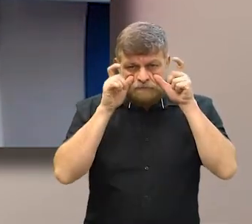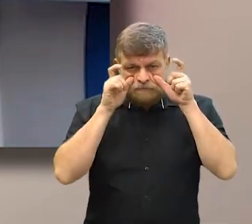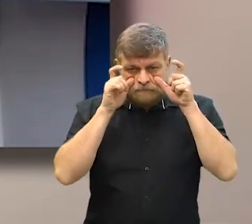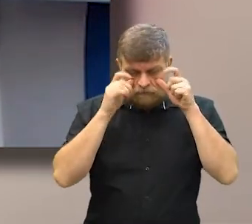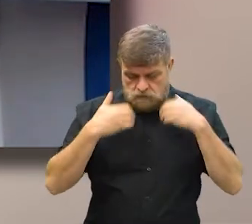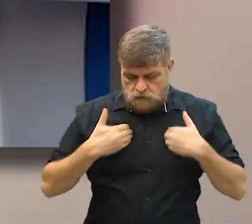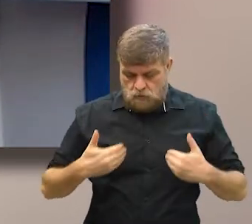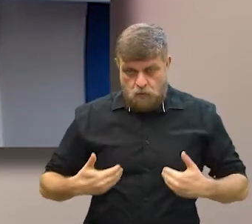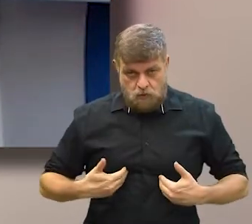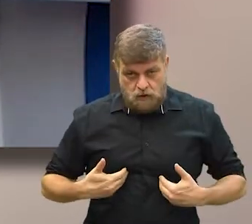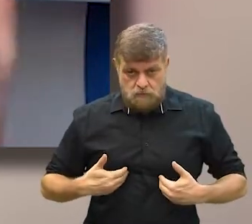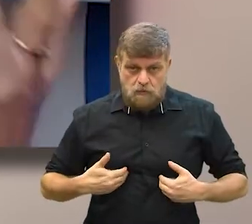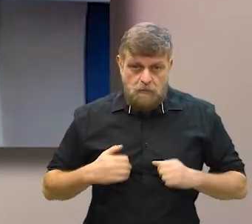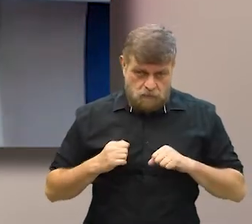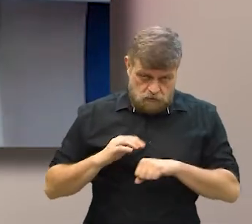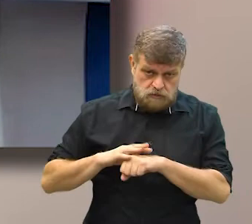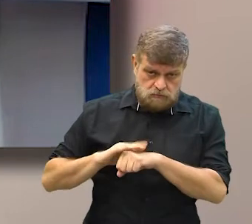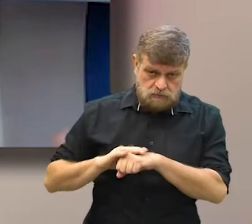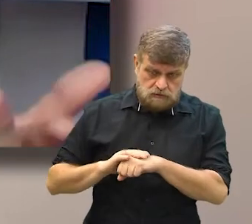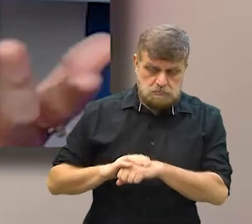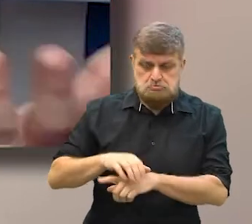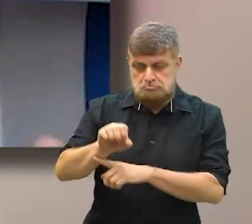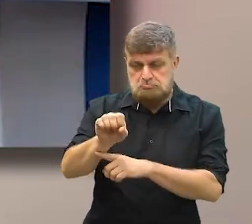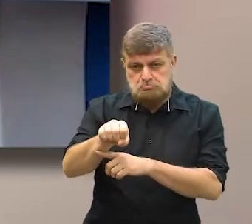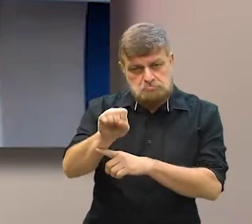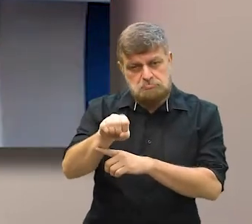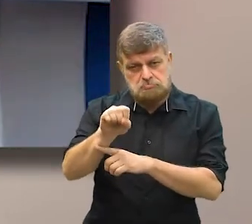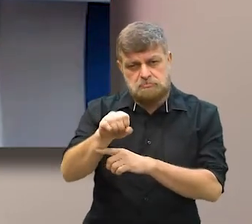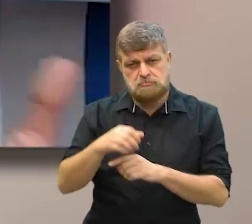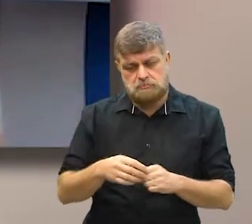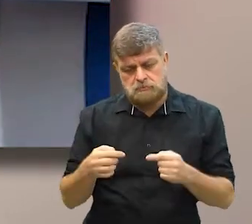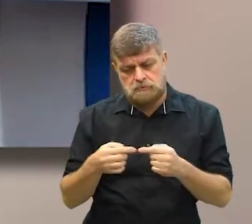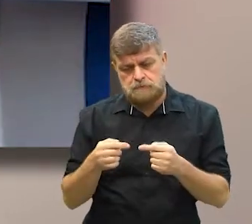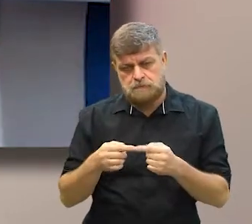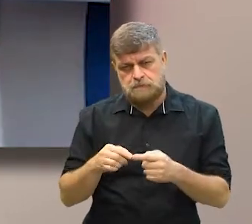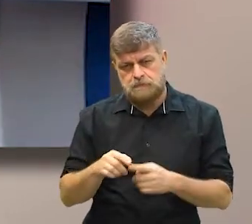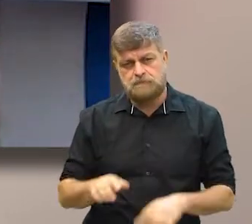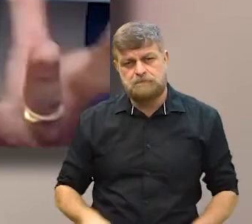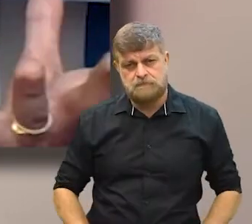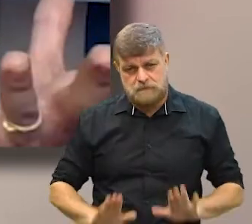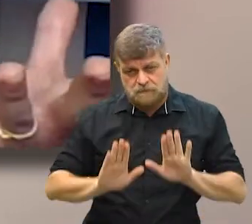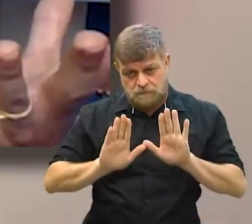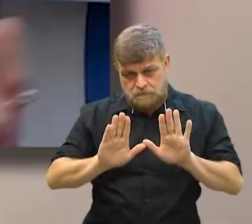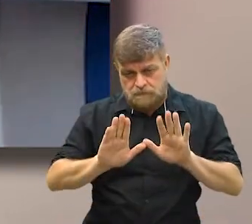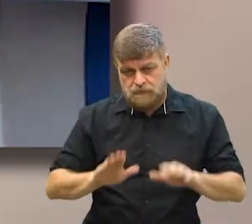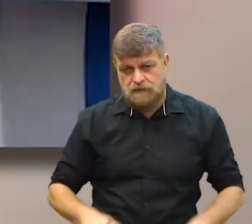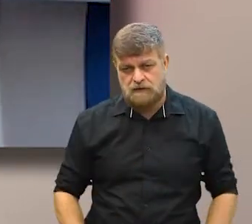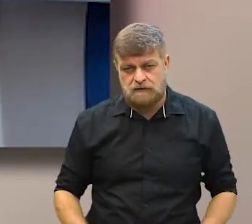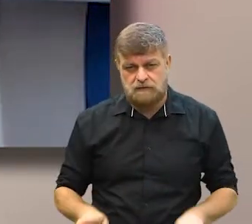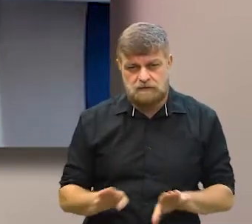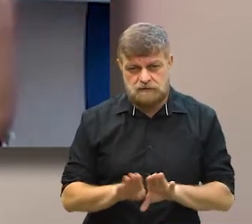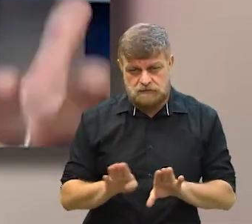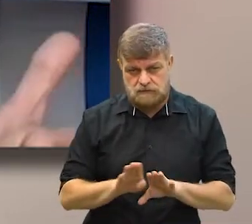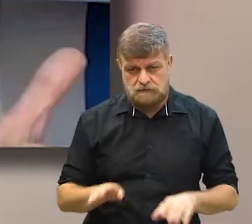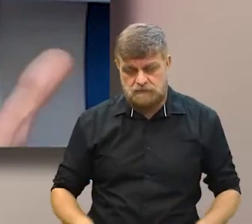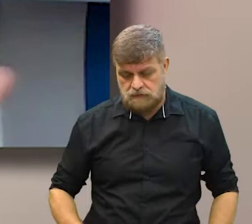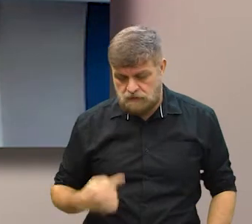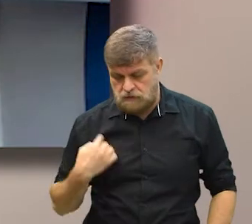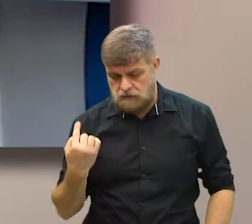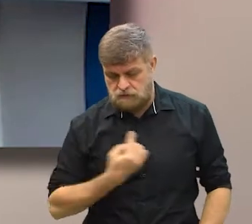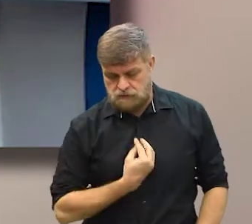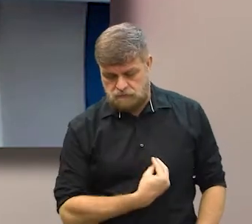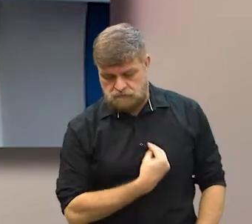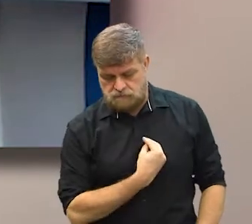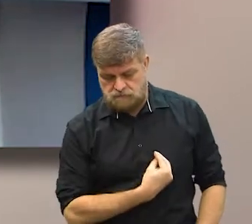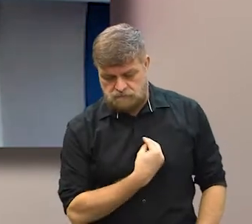doença do corpo físico? Sim, claro que pode. Mas principalmente nessa situação que a gente